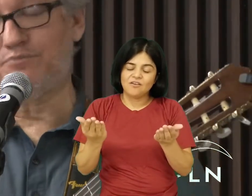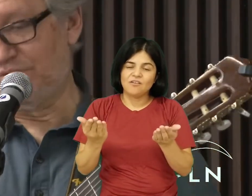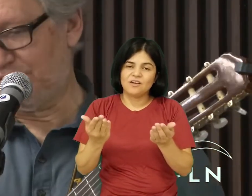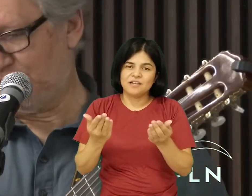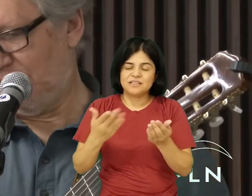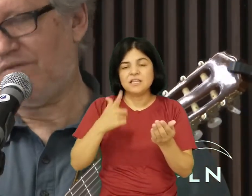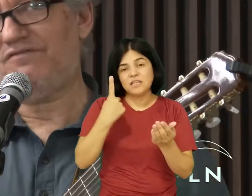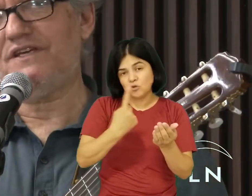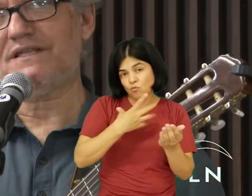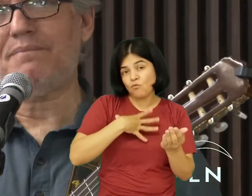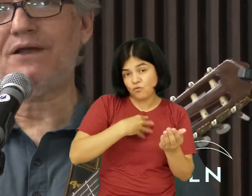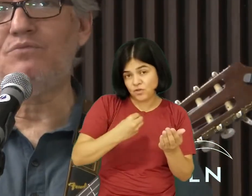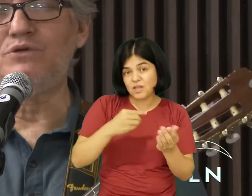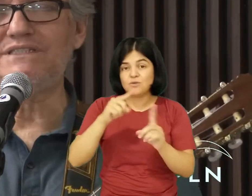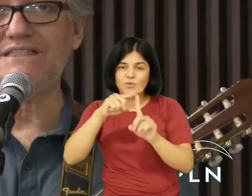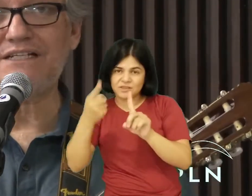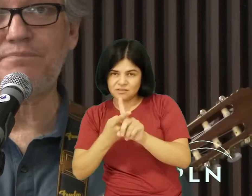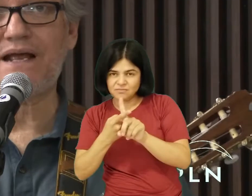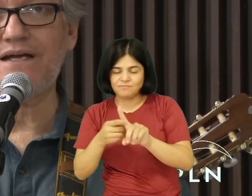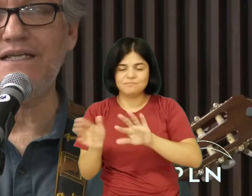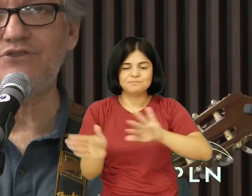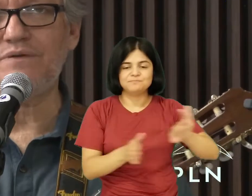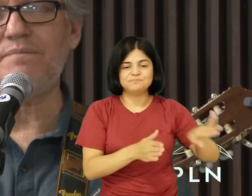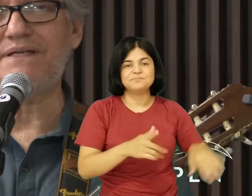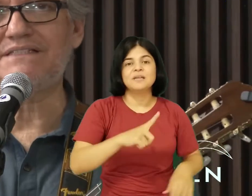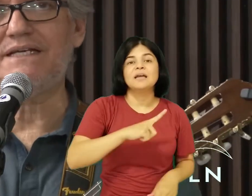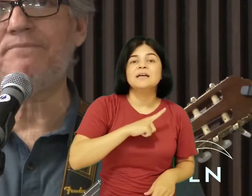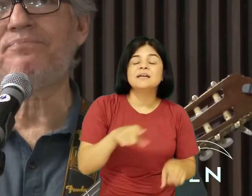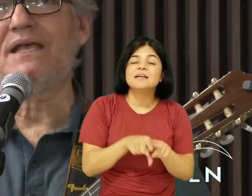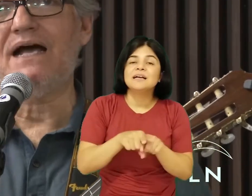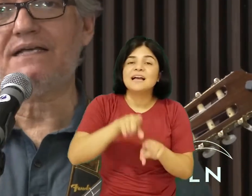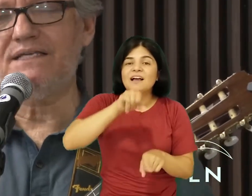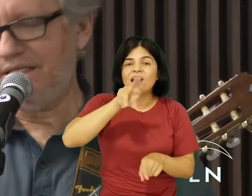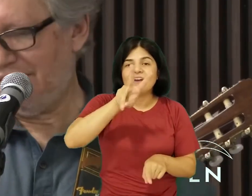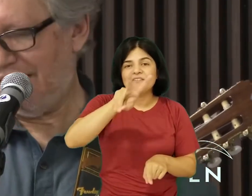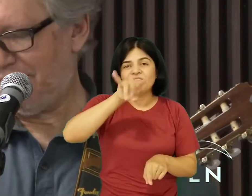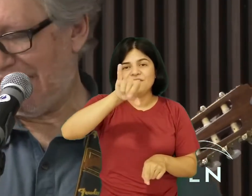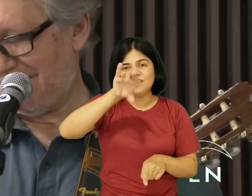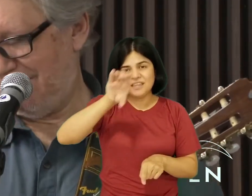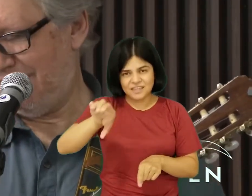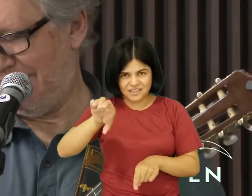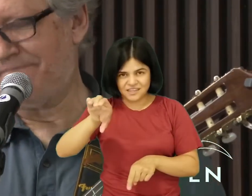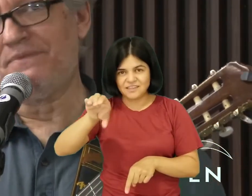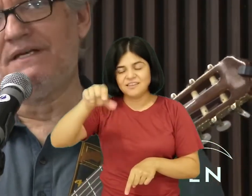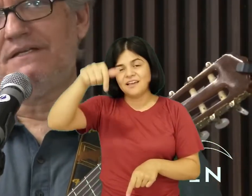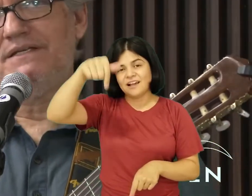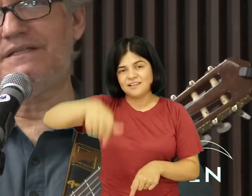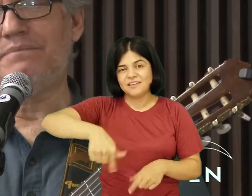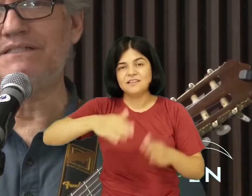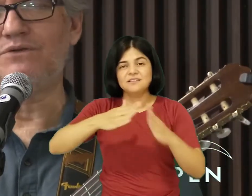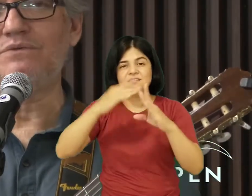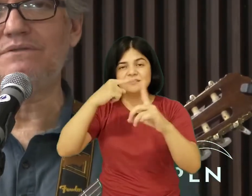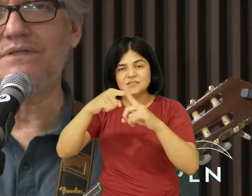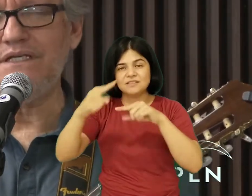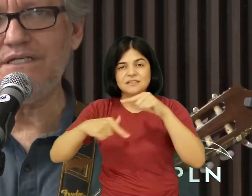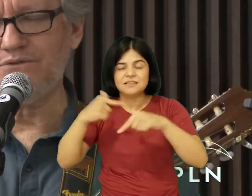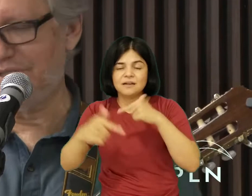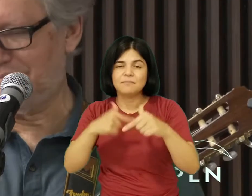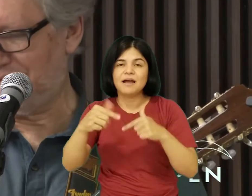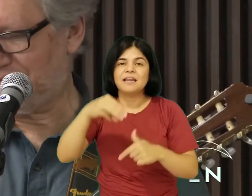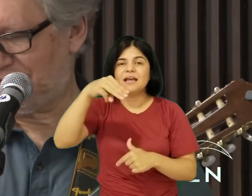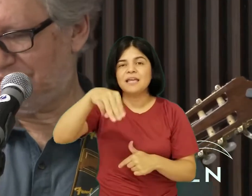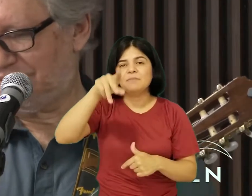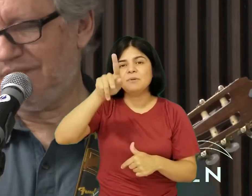é a esposa do João. A Vicky trabalha com Mocidade para Cristo, MPC, aqui em Brasília, que também são